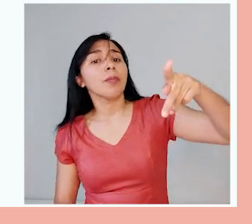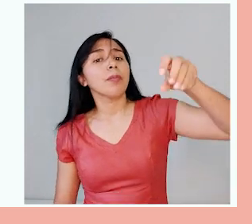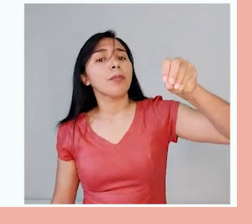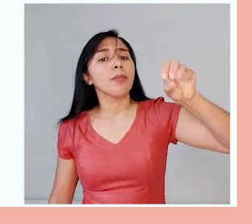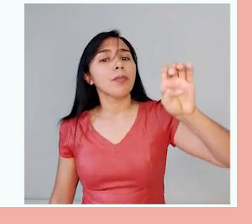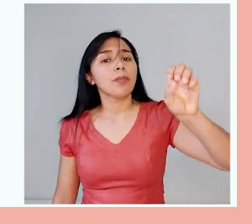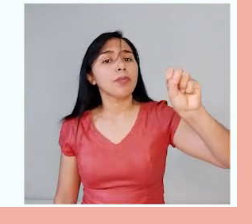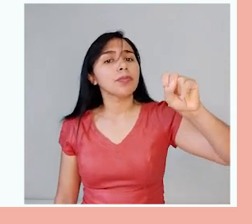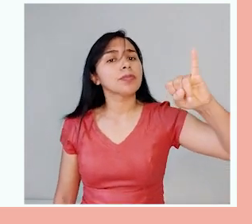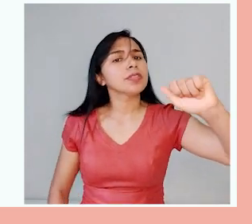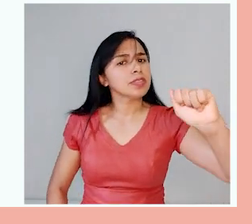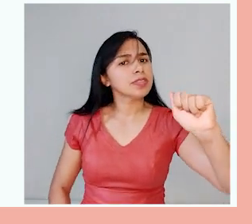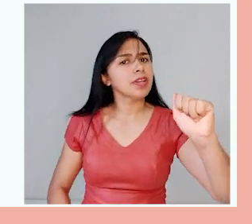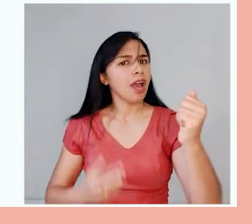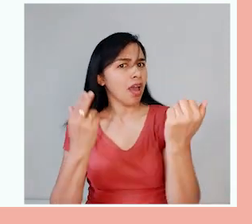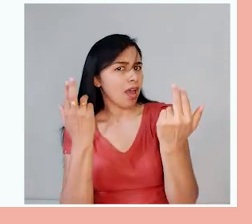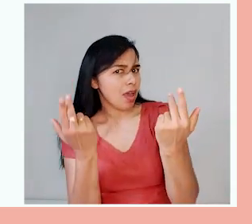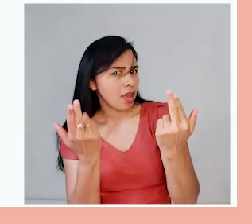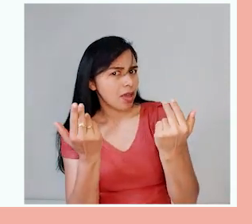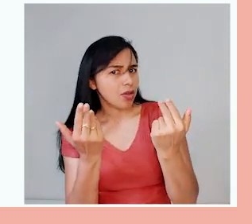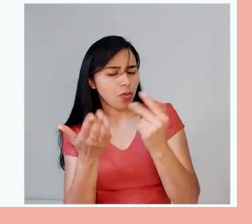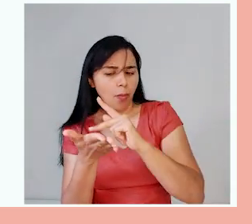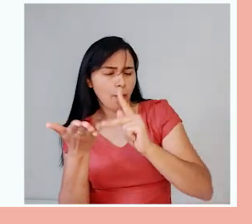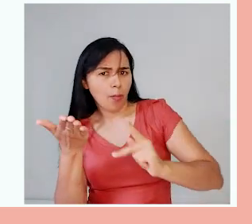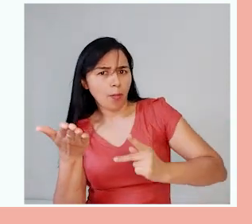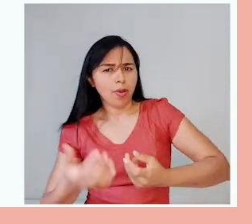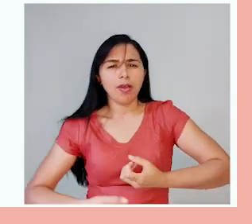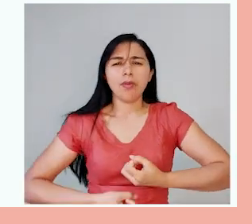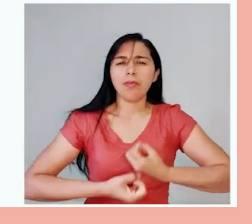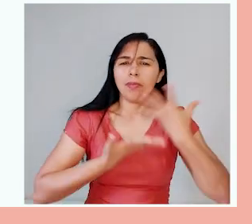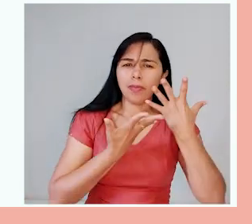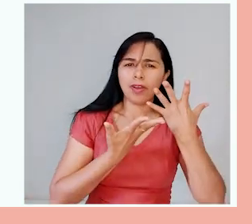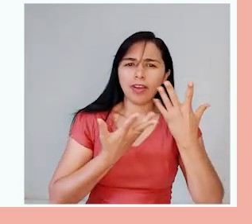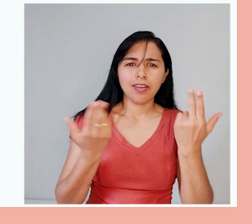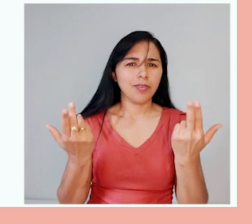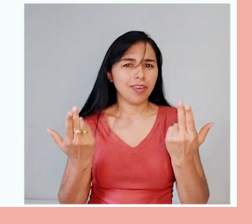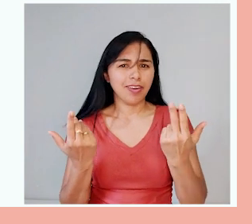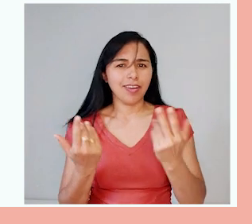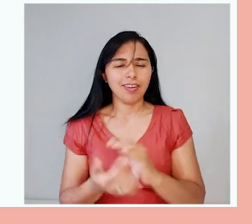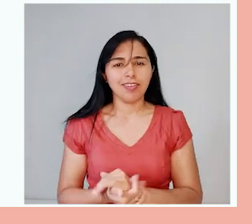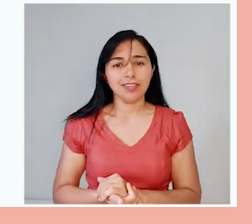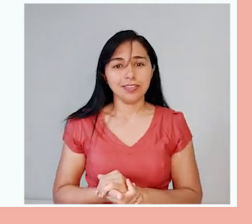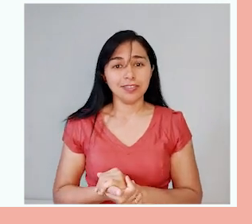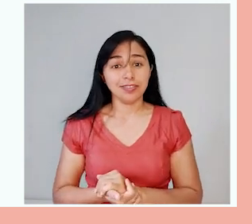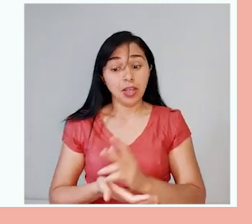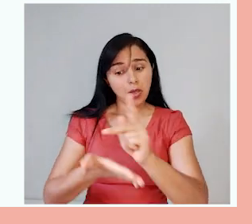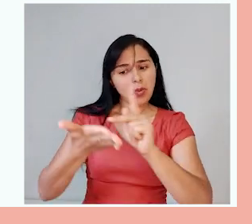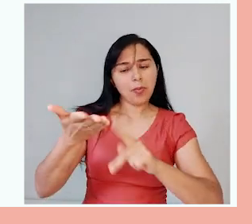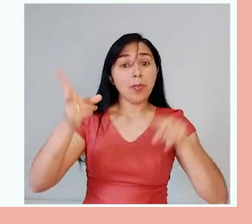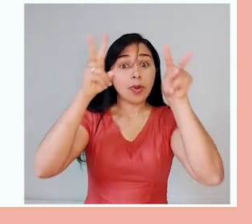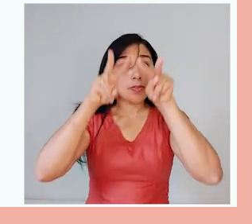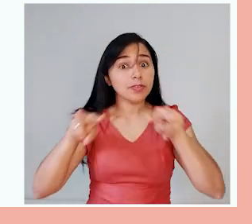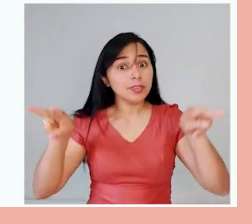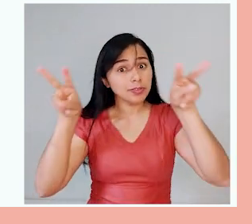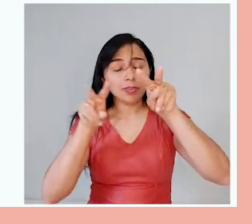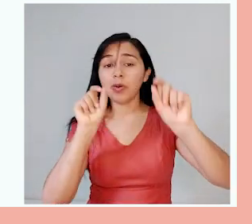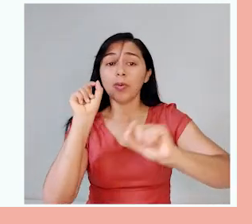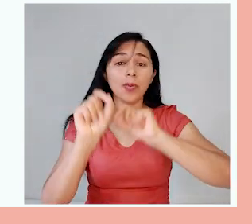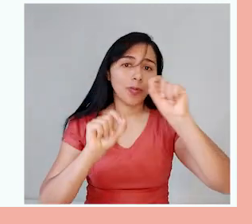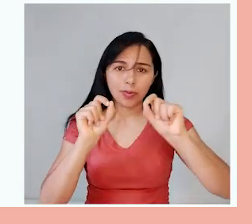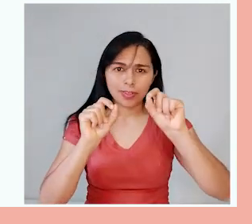coisa que poema? Poema e poesia são a mesma coisa? E poema visual? Como assim poema visual? O que é